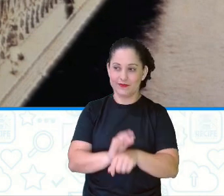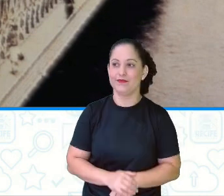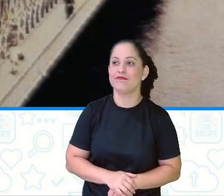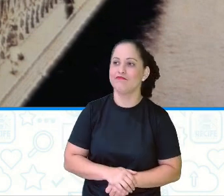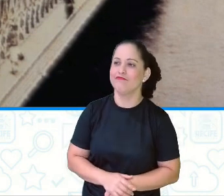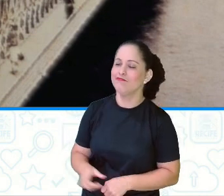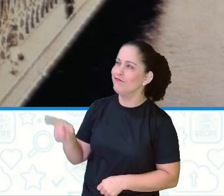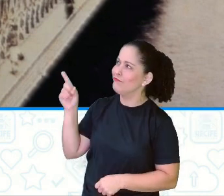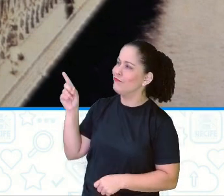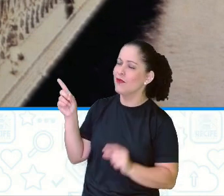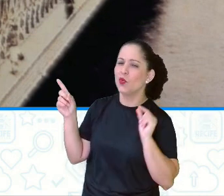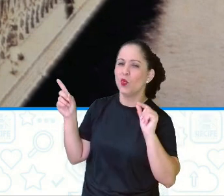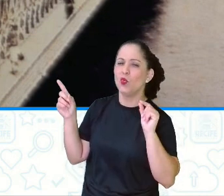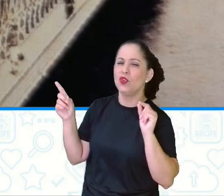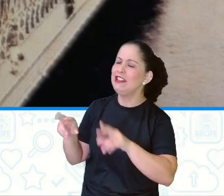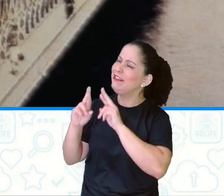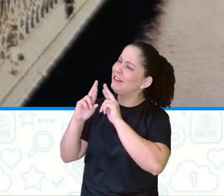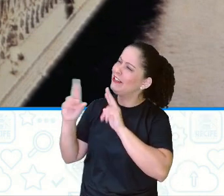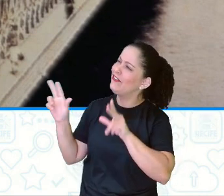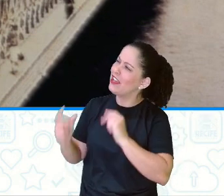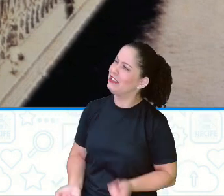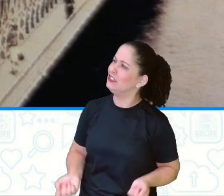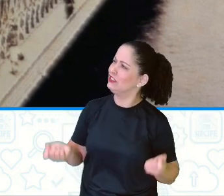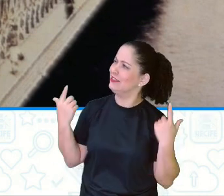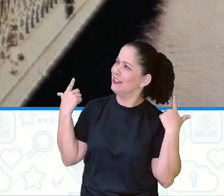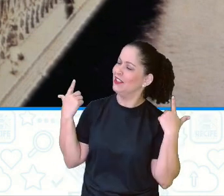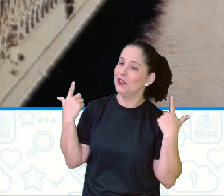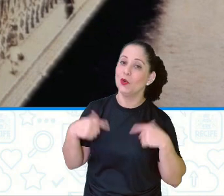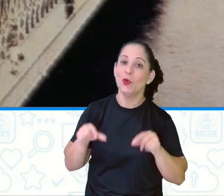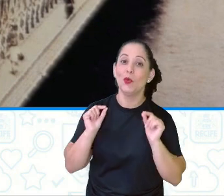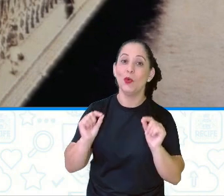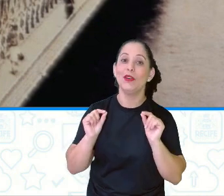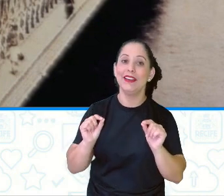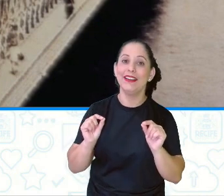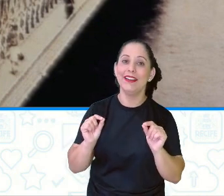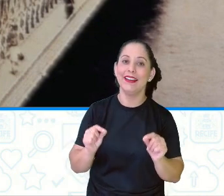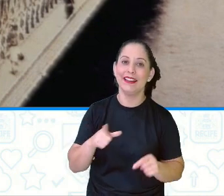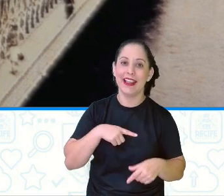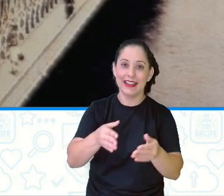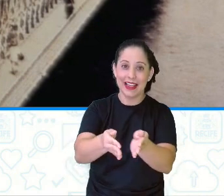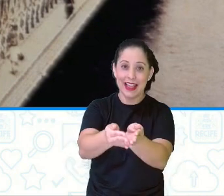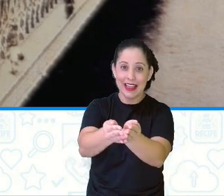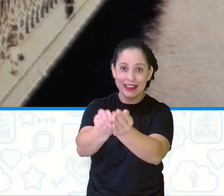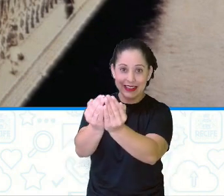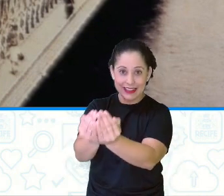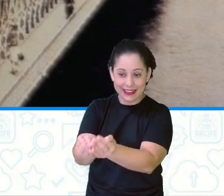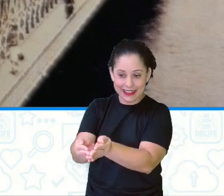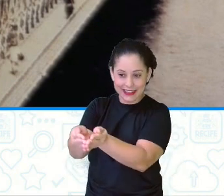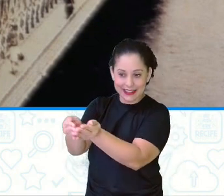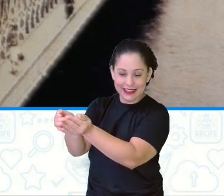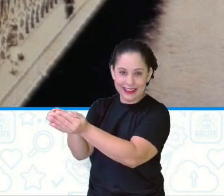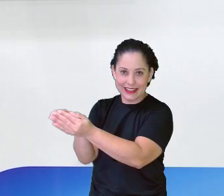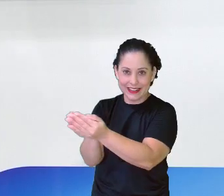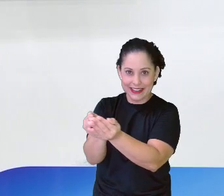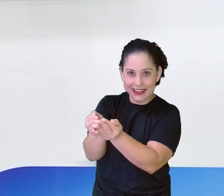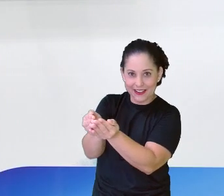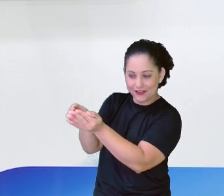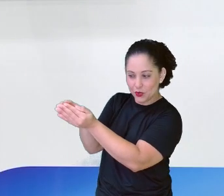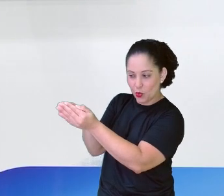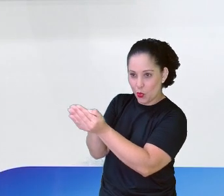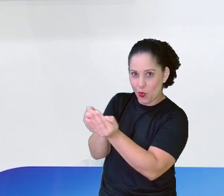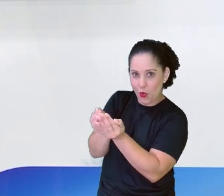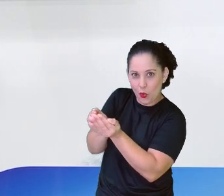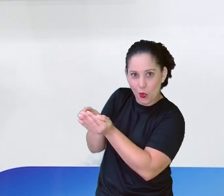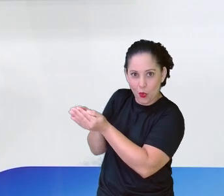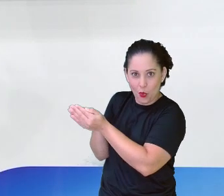nessa imagem. Tem uns navios que a gente não tem mais o hábito de perceber ali no Rio Capibaribe. A gente não vê